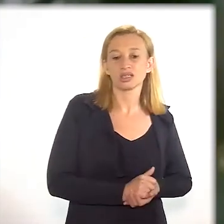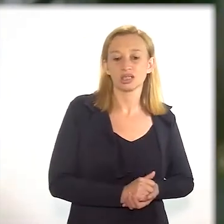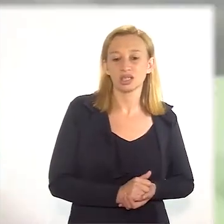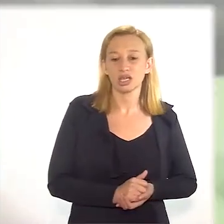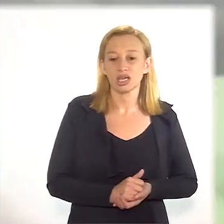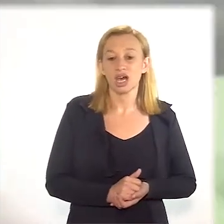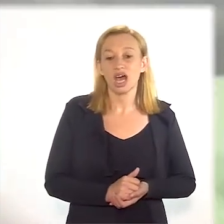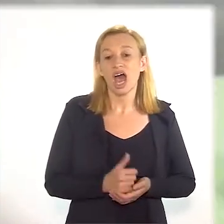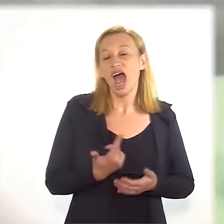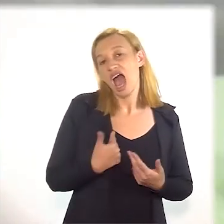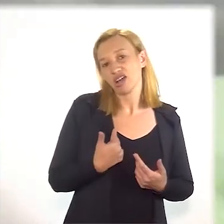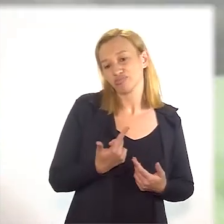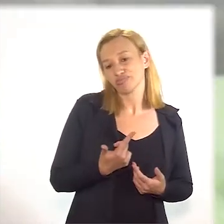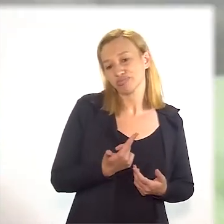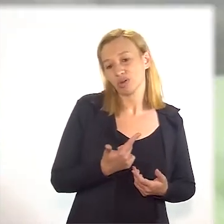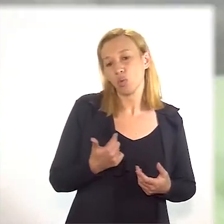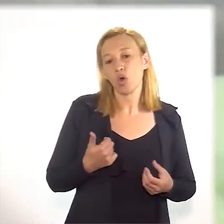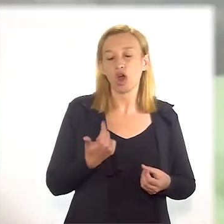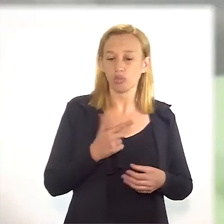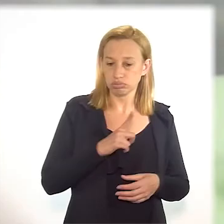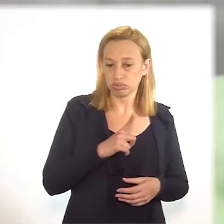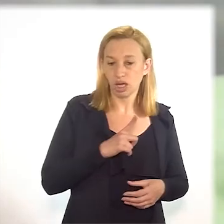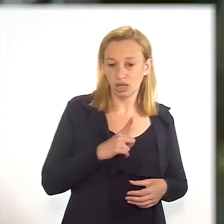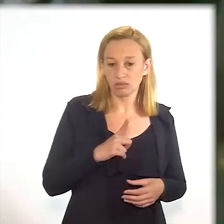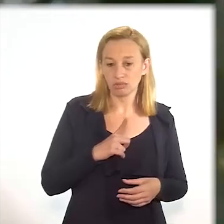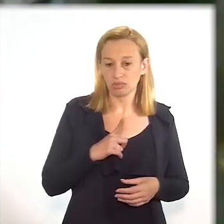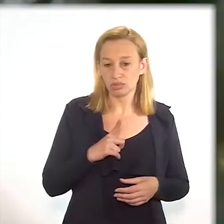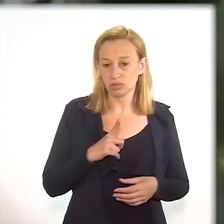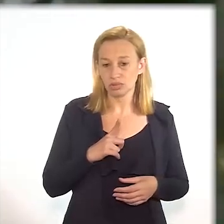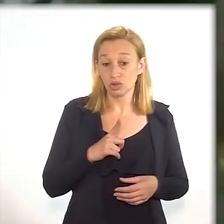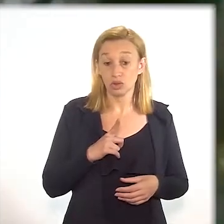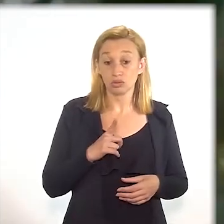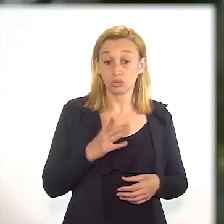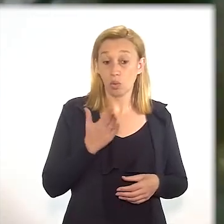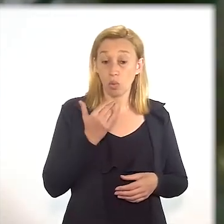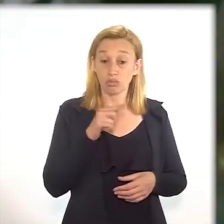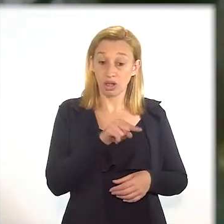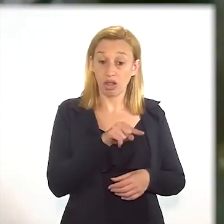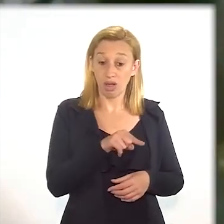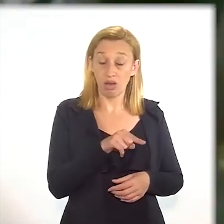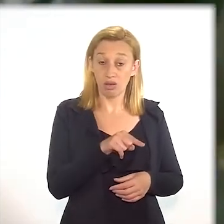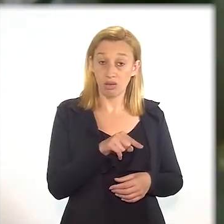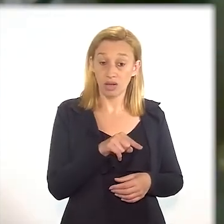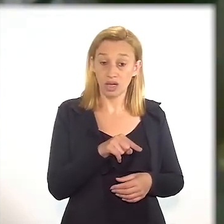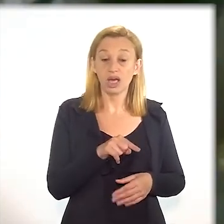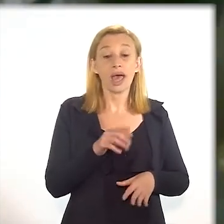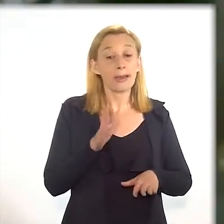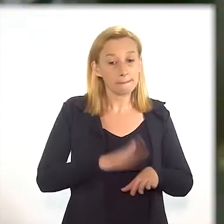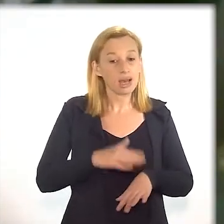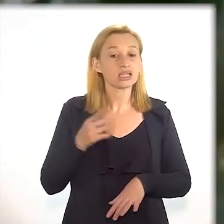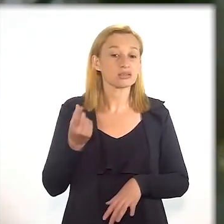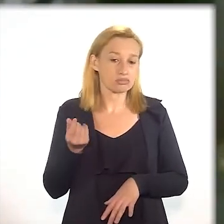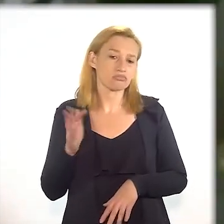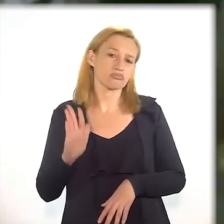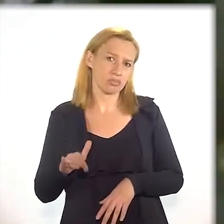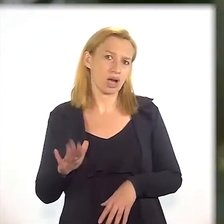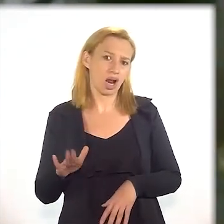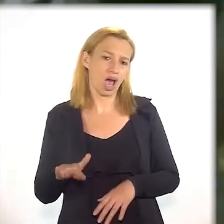vou ali investir R$2, que é o que eu tenho pelo menos aquela refeição, né? Então, ainda é mais